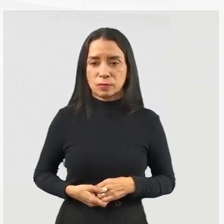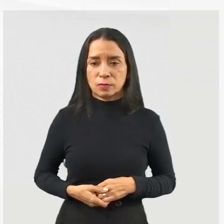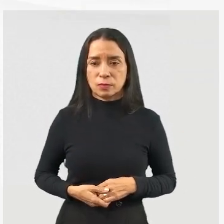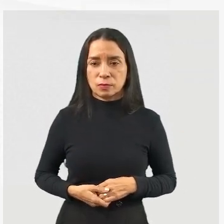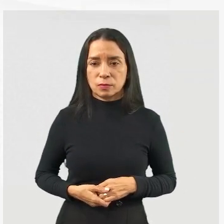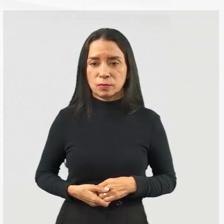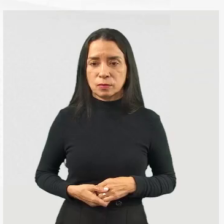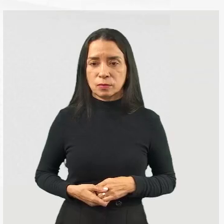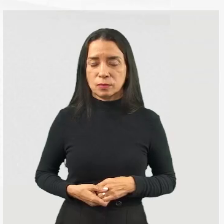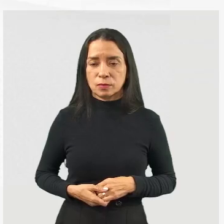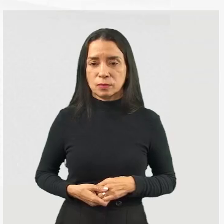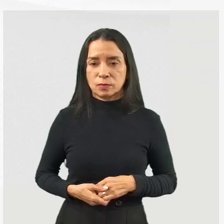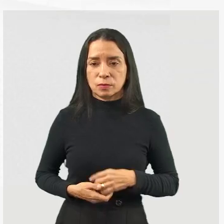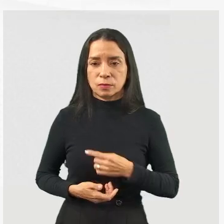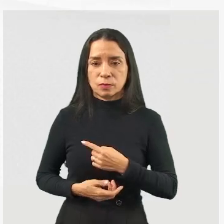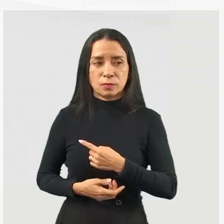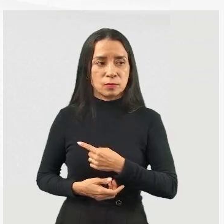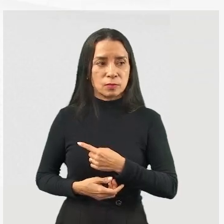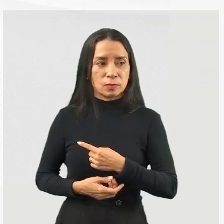dar 2.000